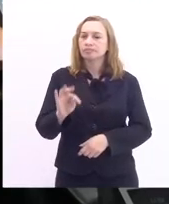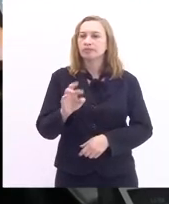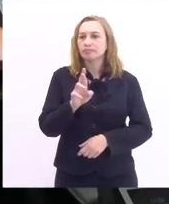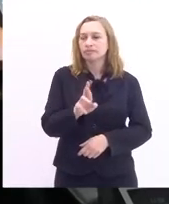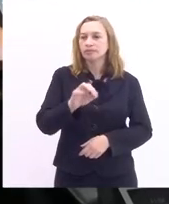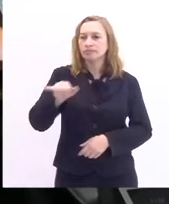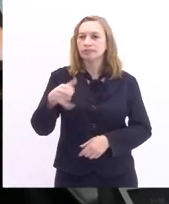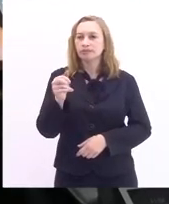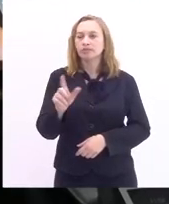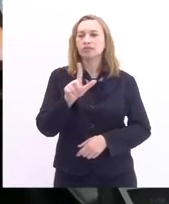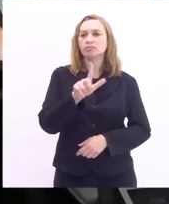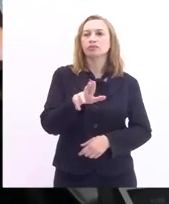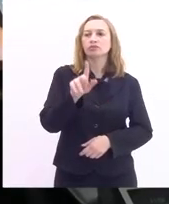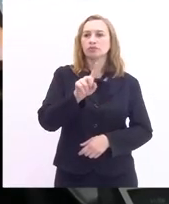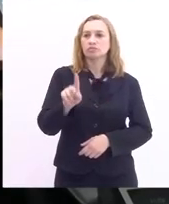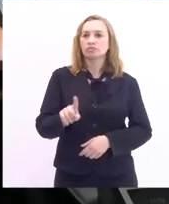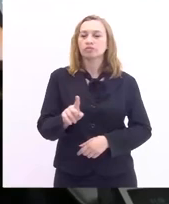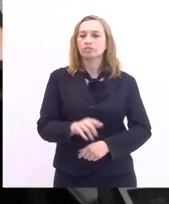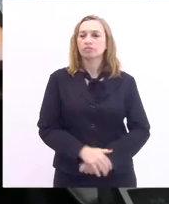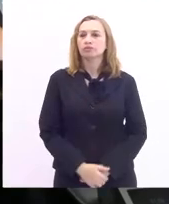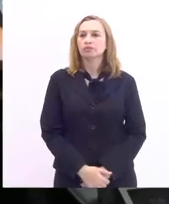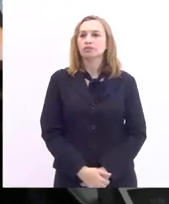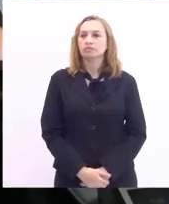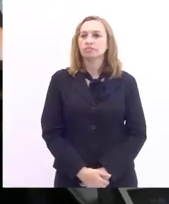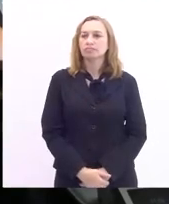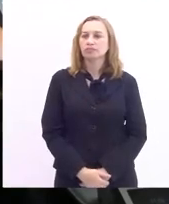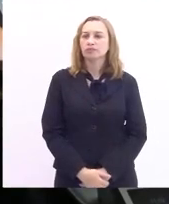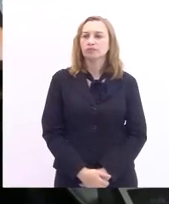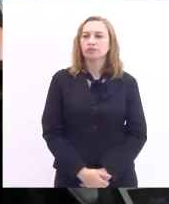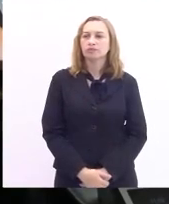Luiz Sérgio Nóbrega de Oliveira